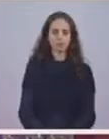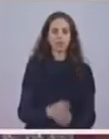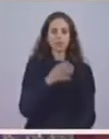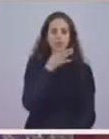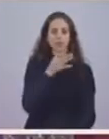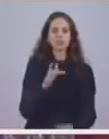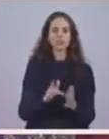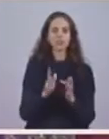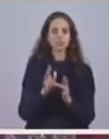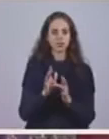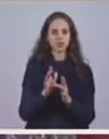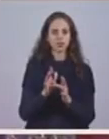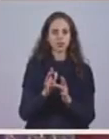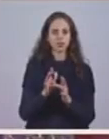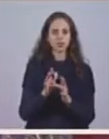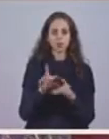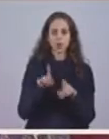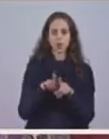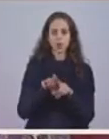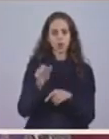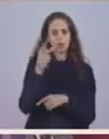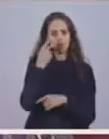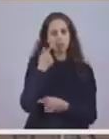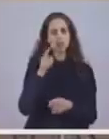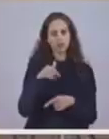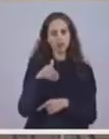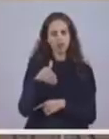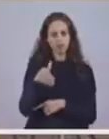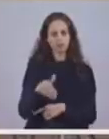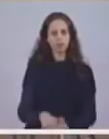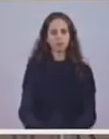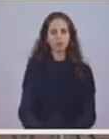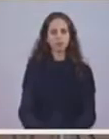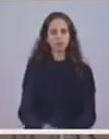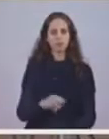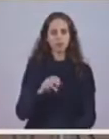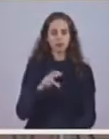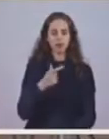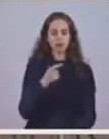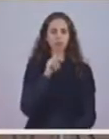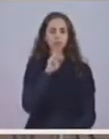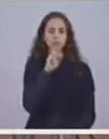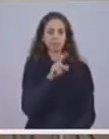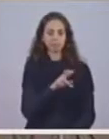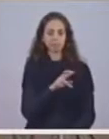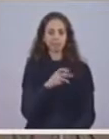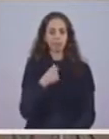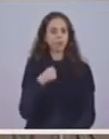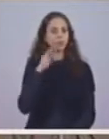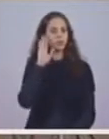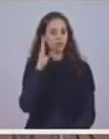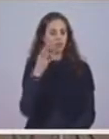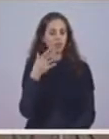Disse-lhe Jesus: Teu irmão ressuscitará. Marta respondeu: Eu sei que